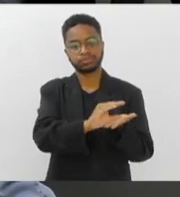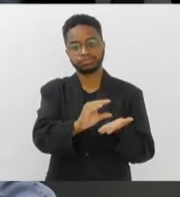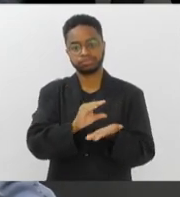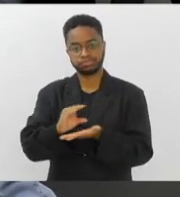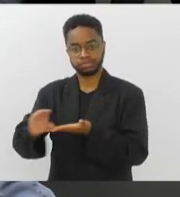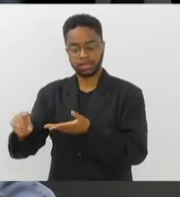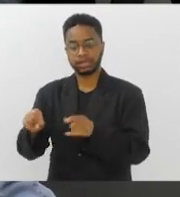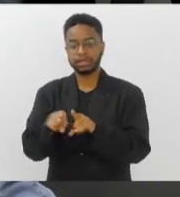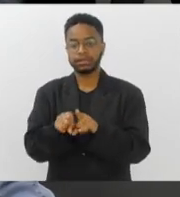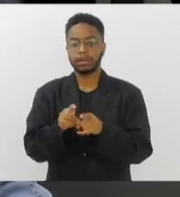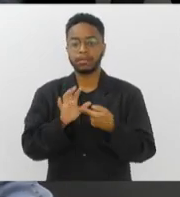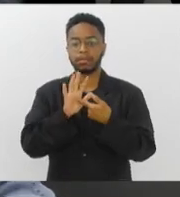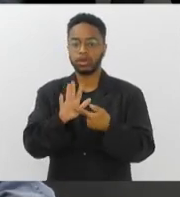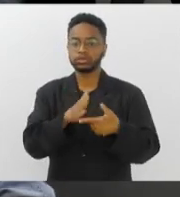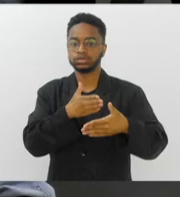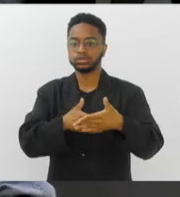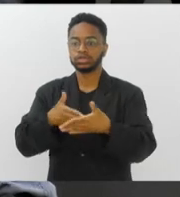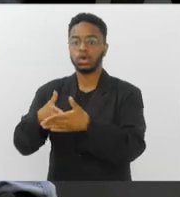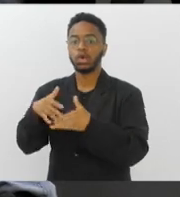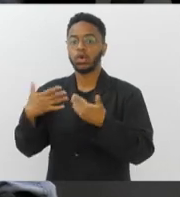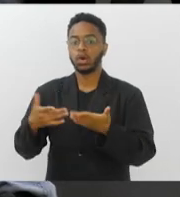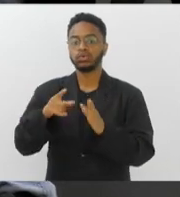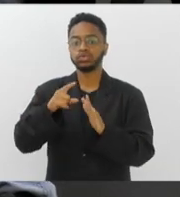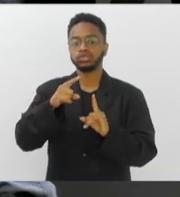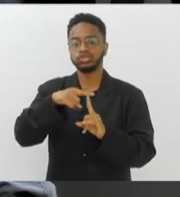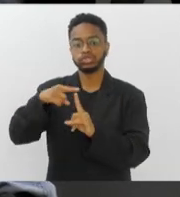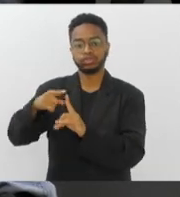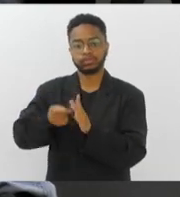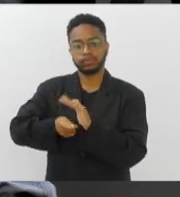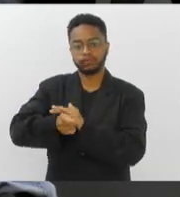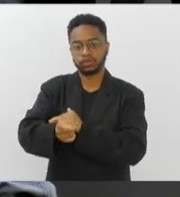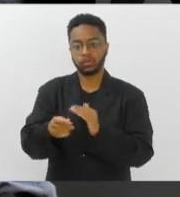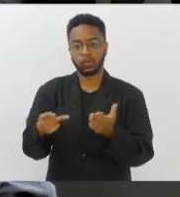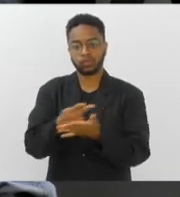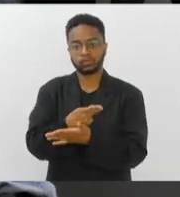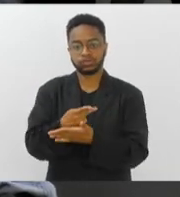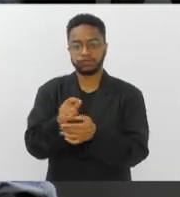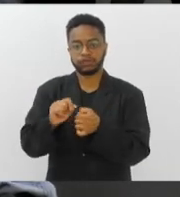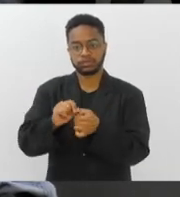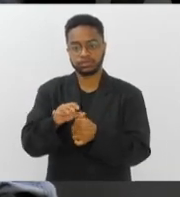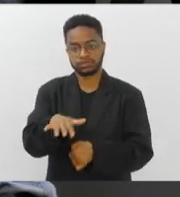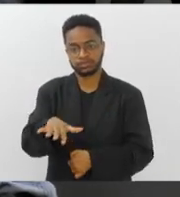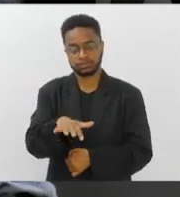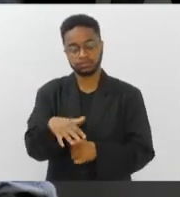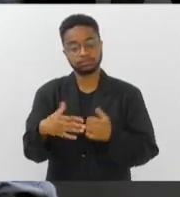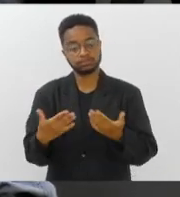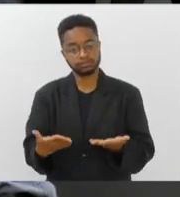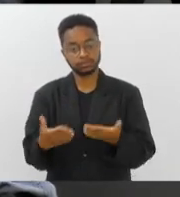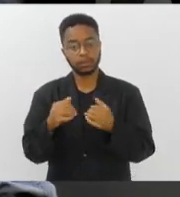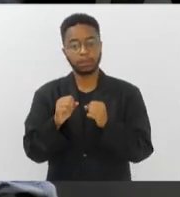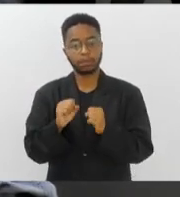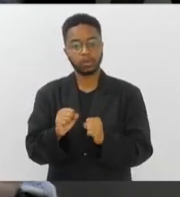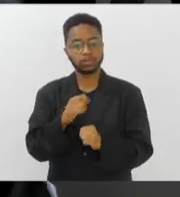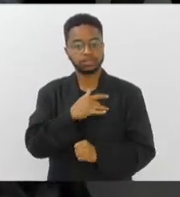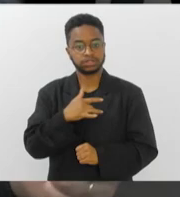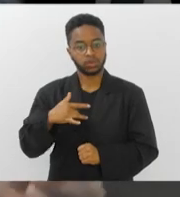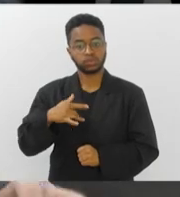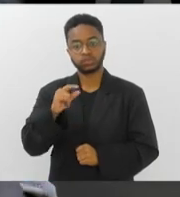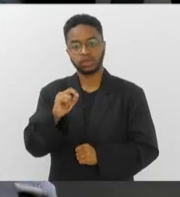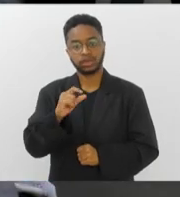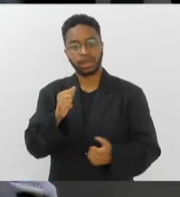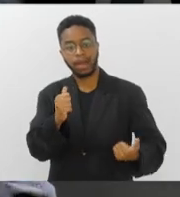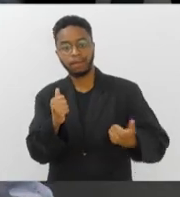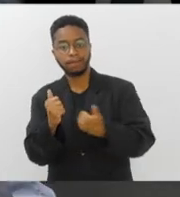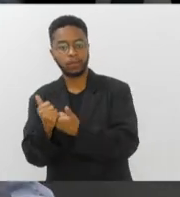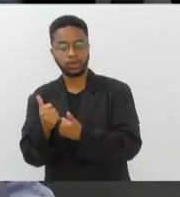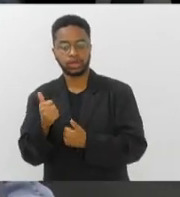bem clara do tipo de investimento que pode ser feito nessas áreas. E você pode ter a saúde como suporte à